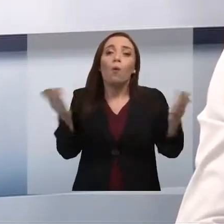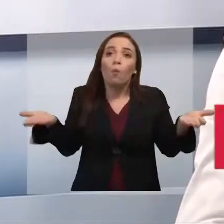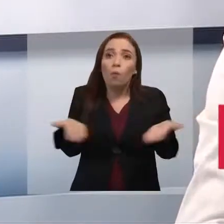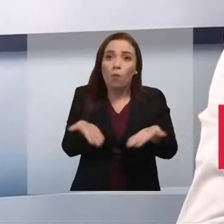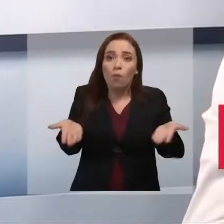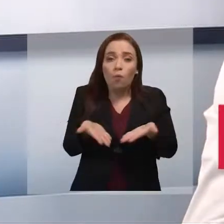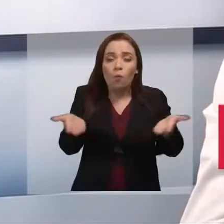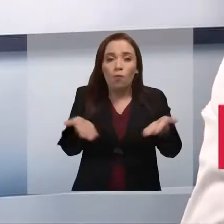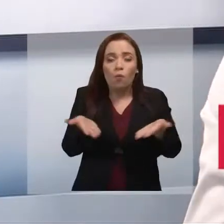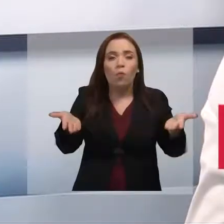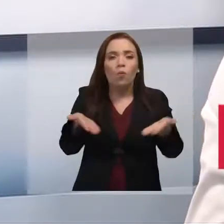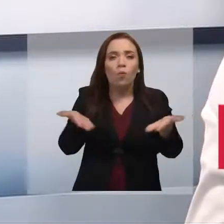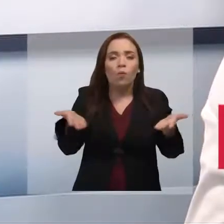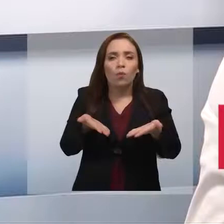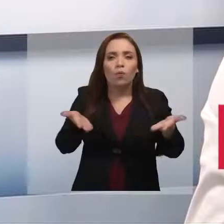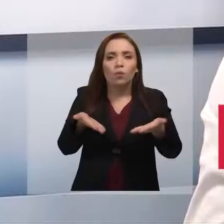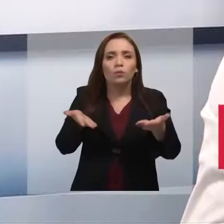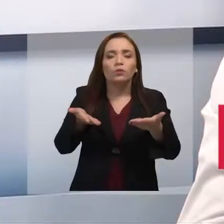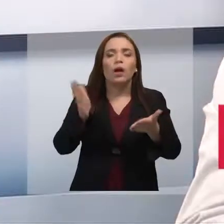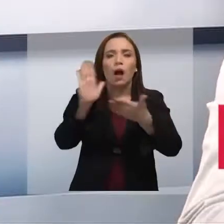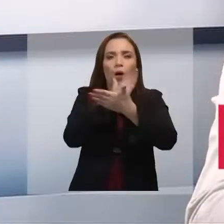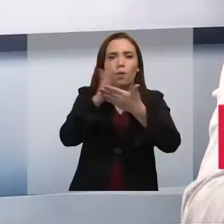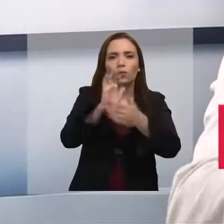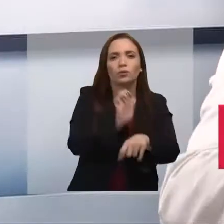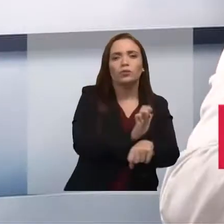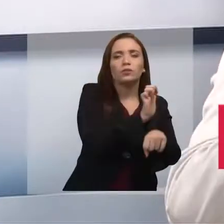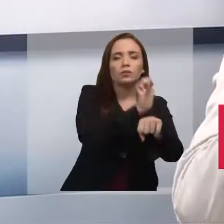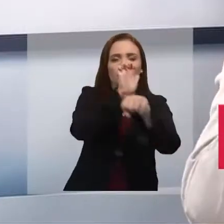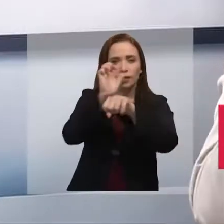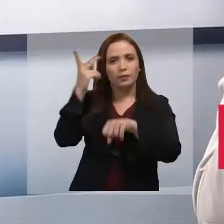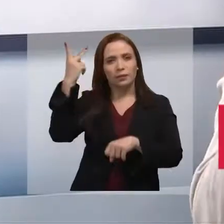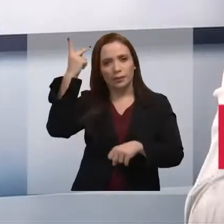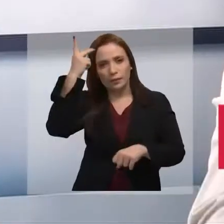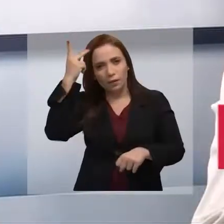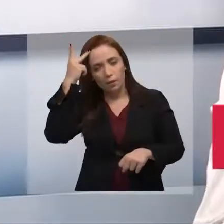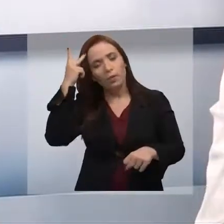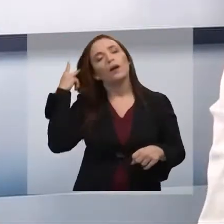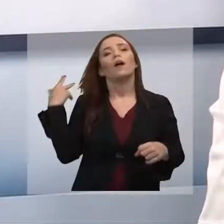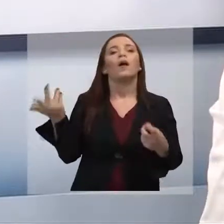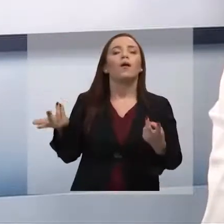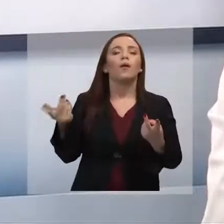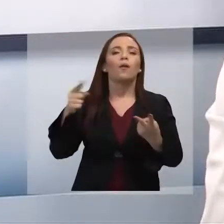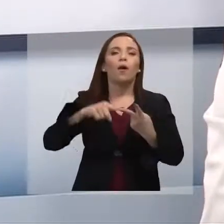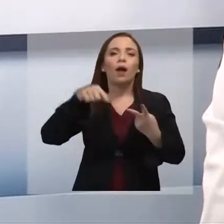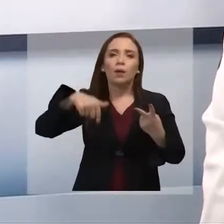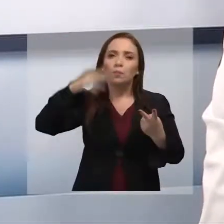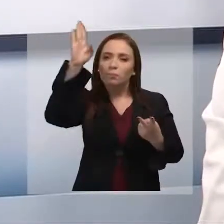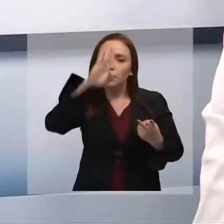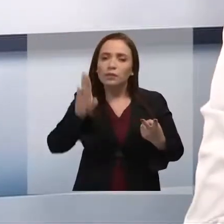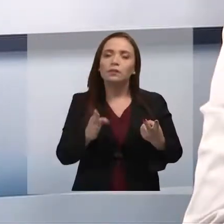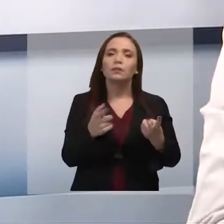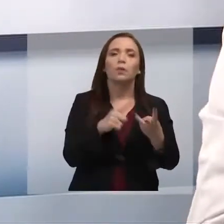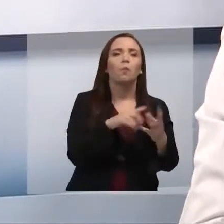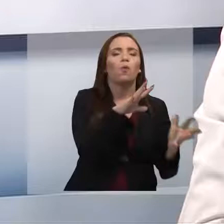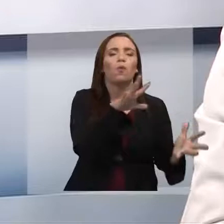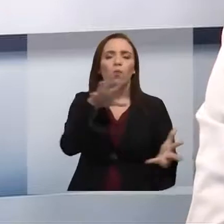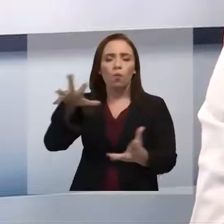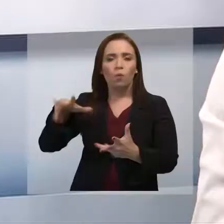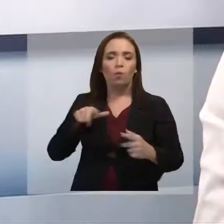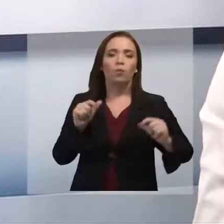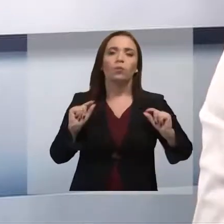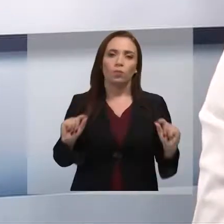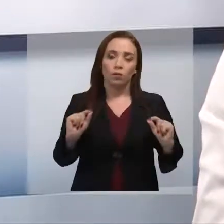verifica hoje, inclusive, em estados como São Paulo e nas grandes capitais, não só no Brasil como no